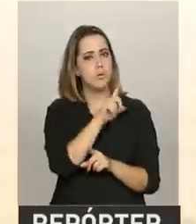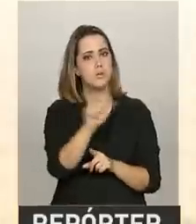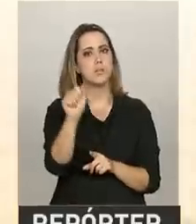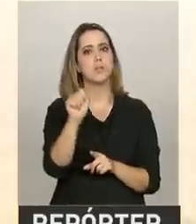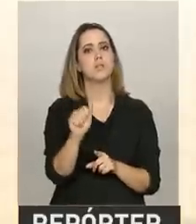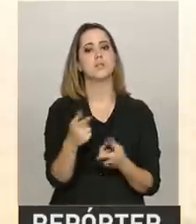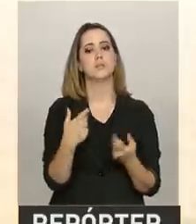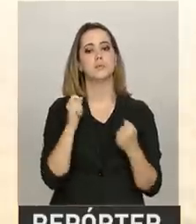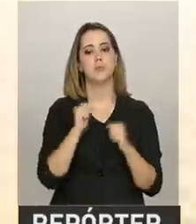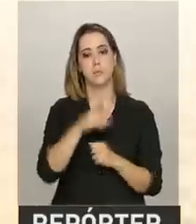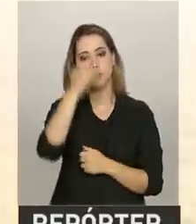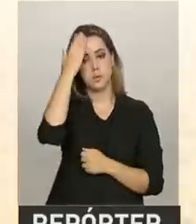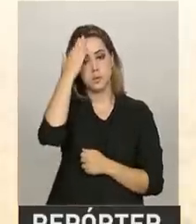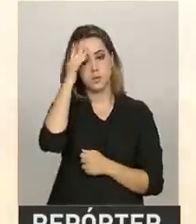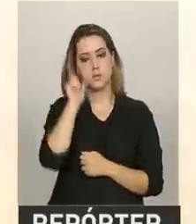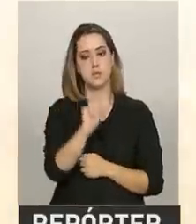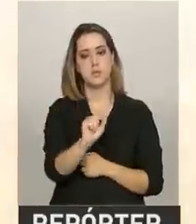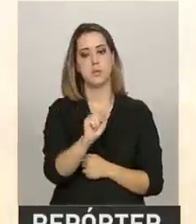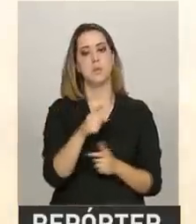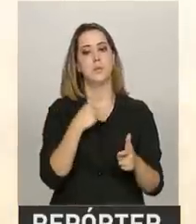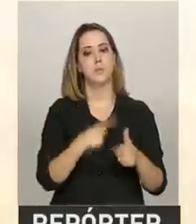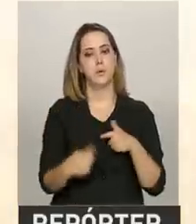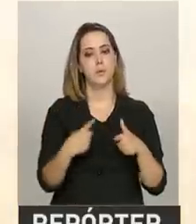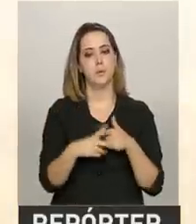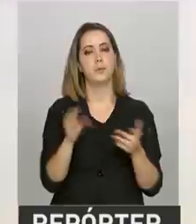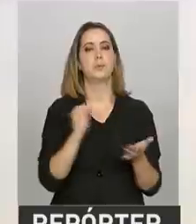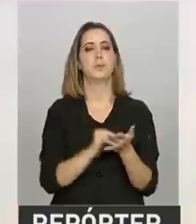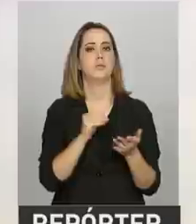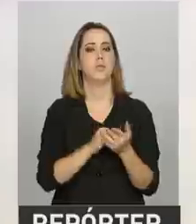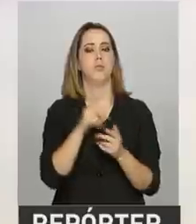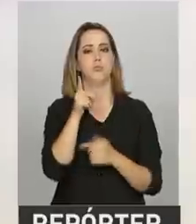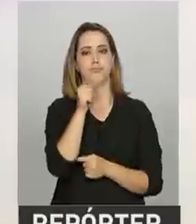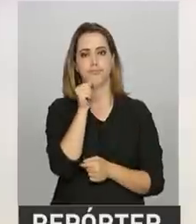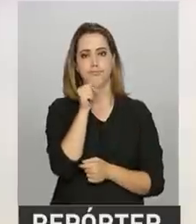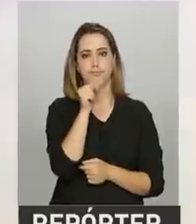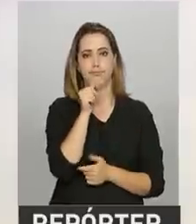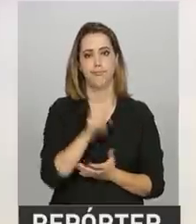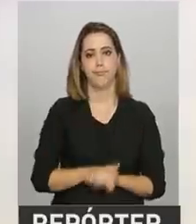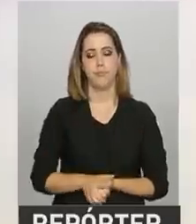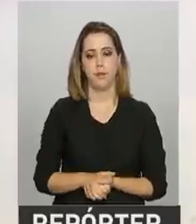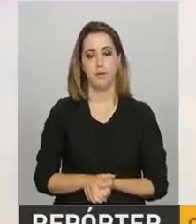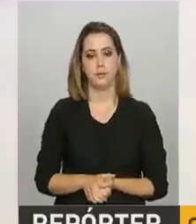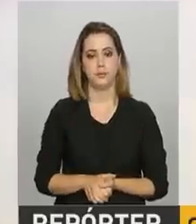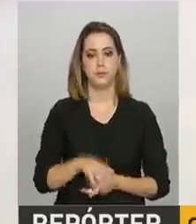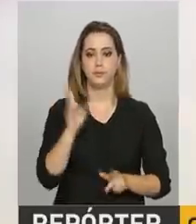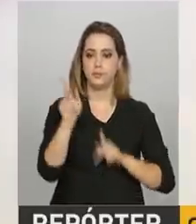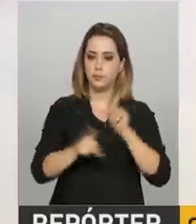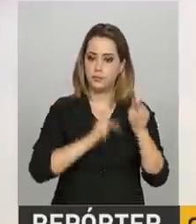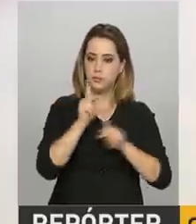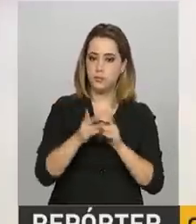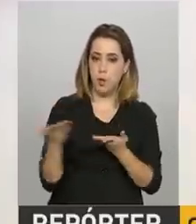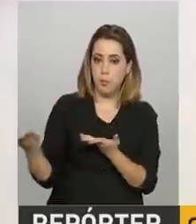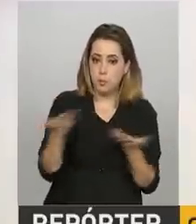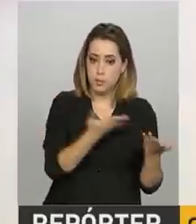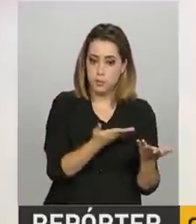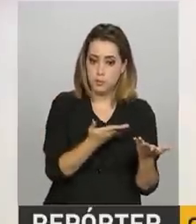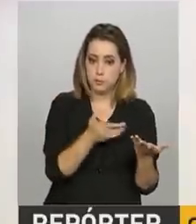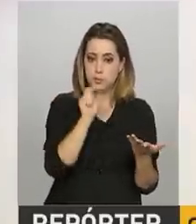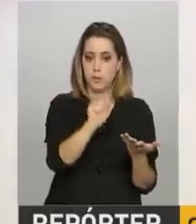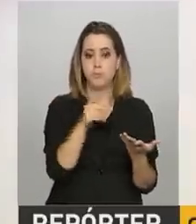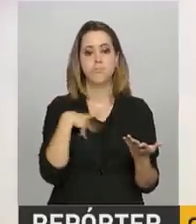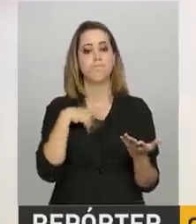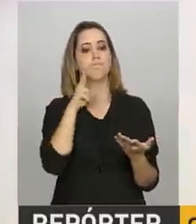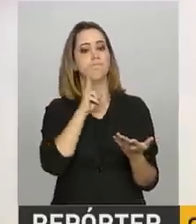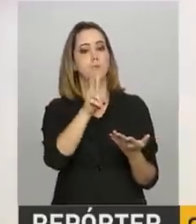a ajuda de quem sabe bem o perrengue, que é viver sem água. A população participa ativamente na obra, né? Na maioria